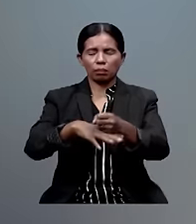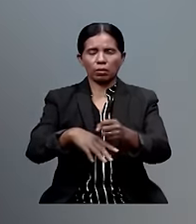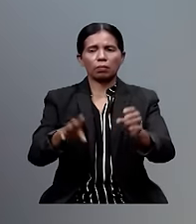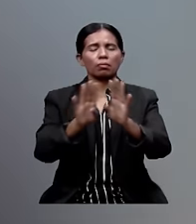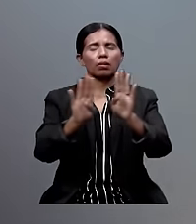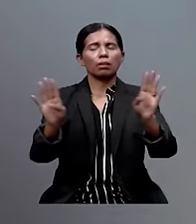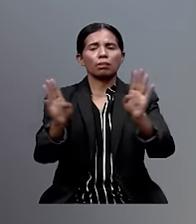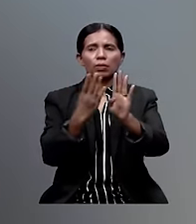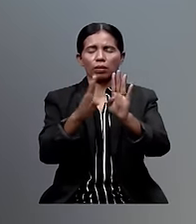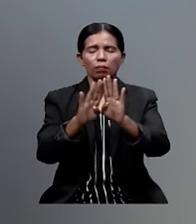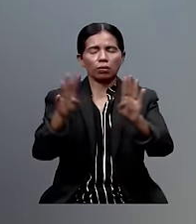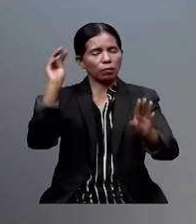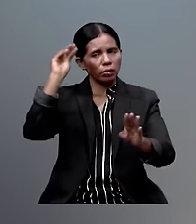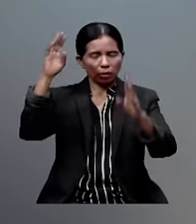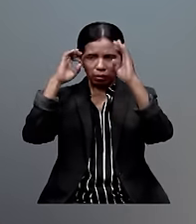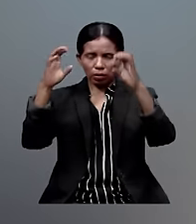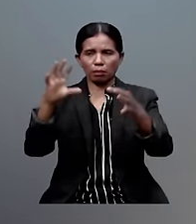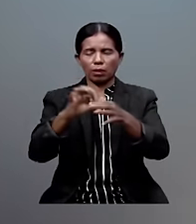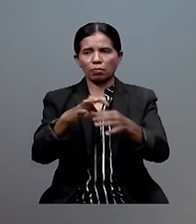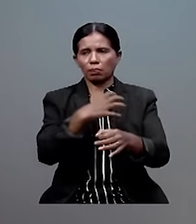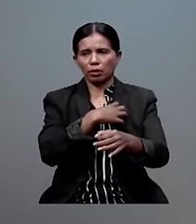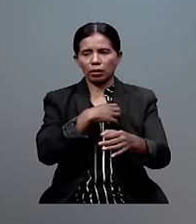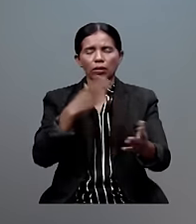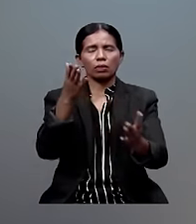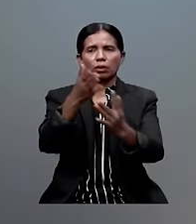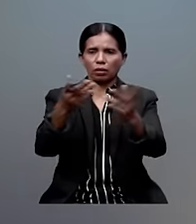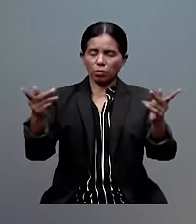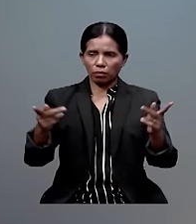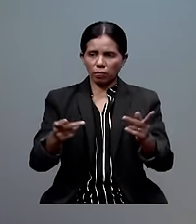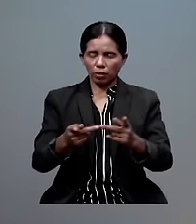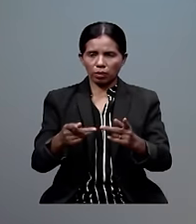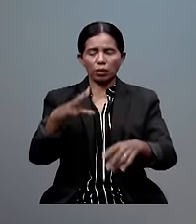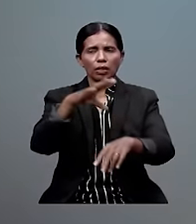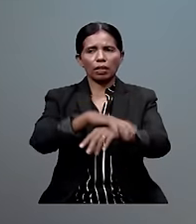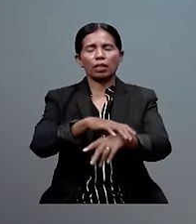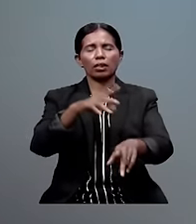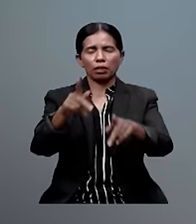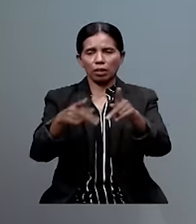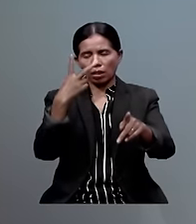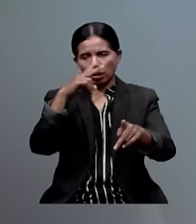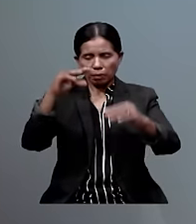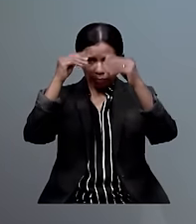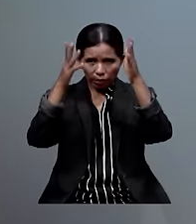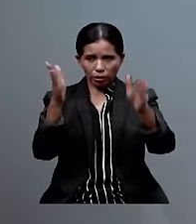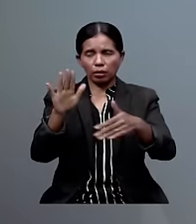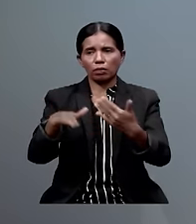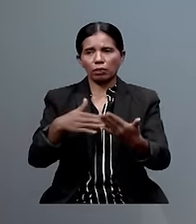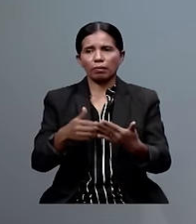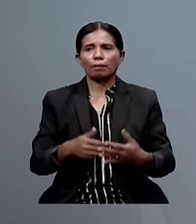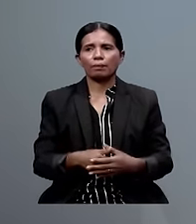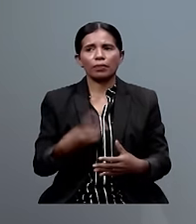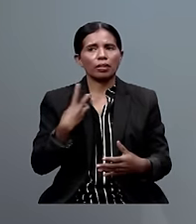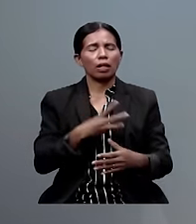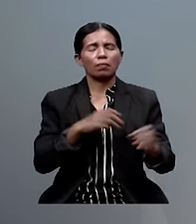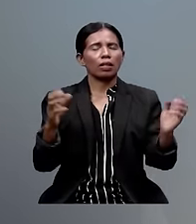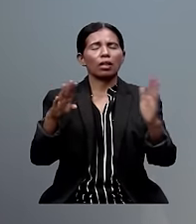nian, do ikus mai membro penitele sira, toke dan ia fating hodi halu atuasaun ba profesor sira. Ami la kontra regra